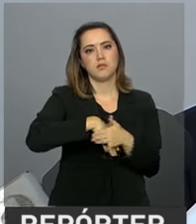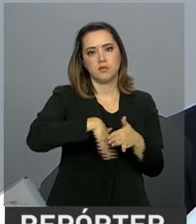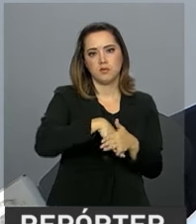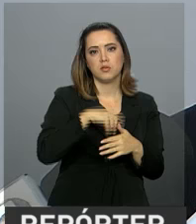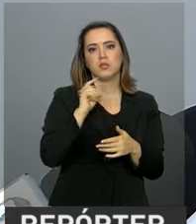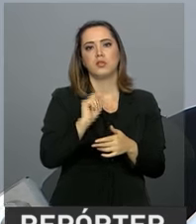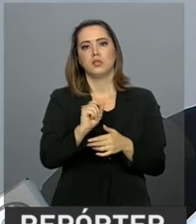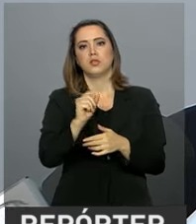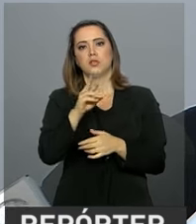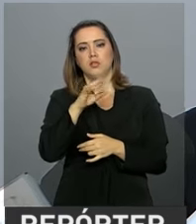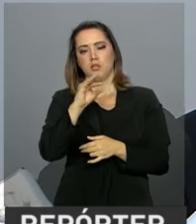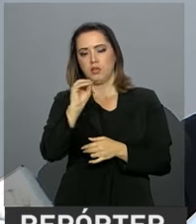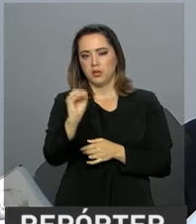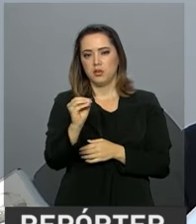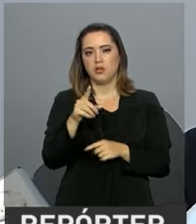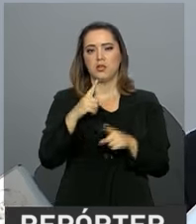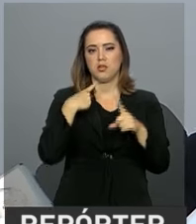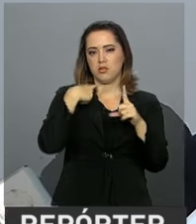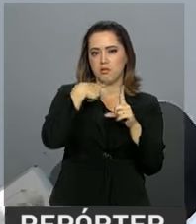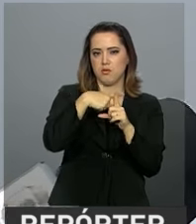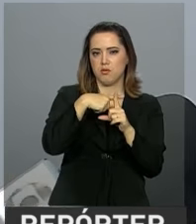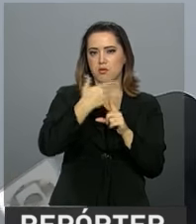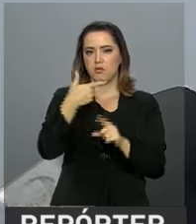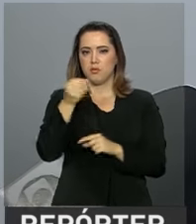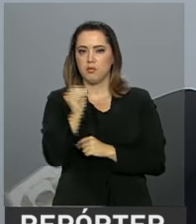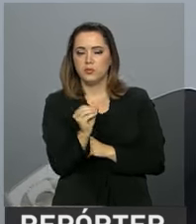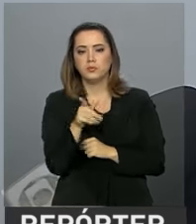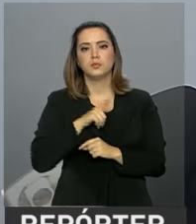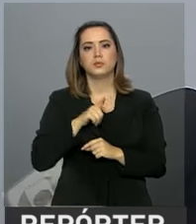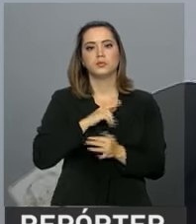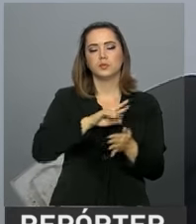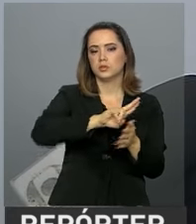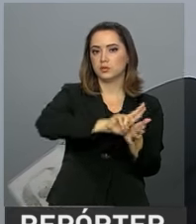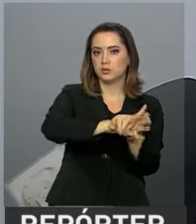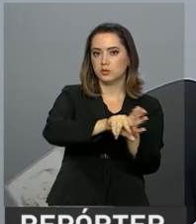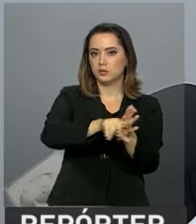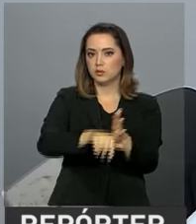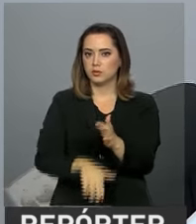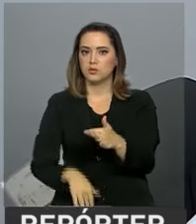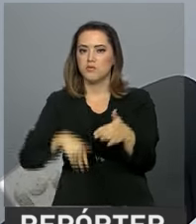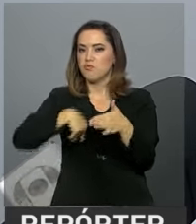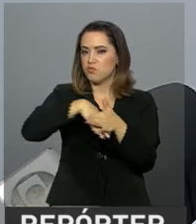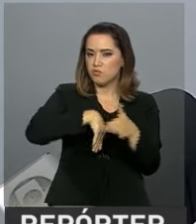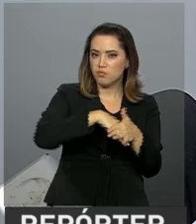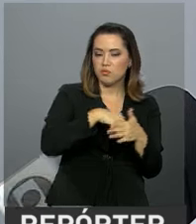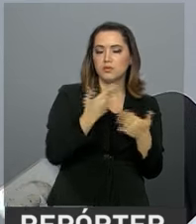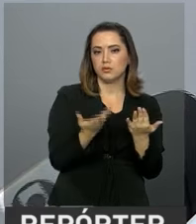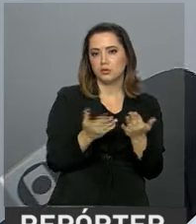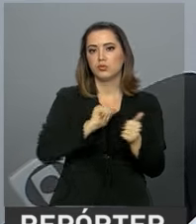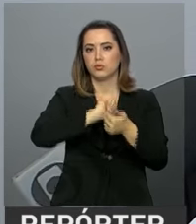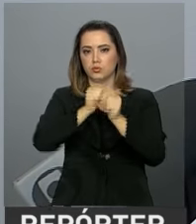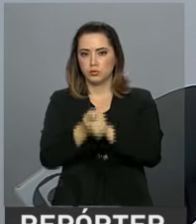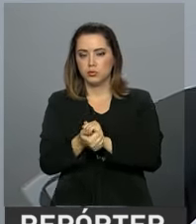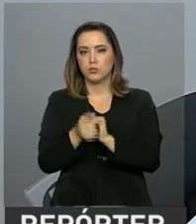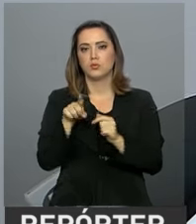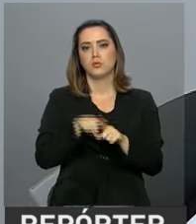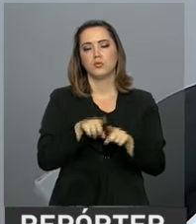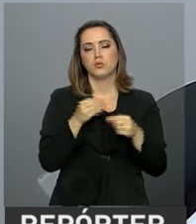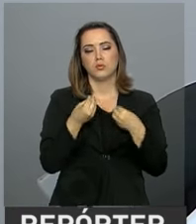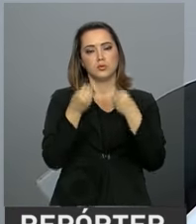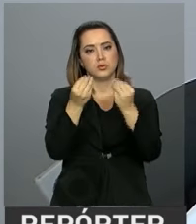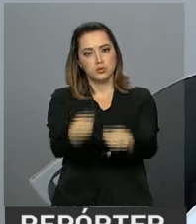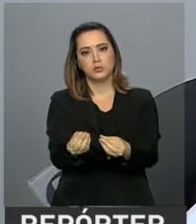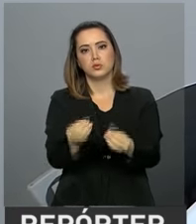Rio Mais 20... Copa das Confederações, que foram preparatórios e deram ao Ministério